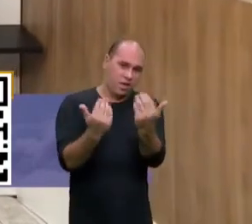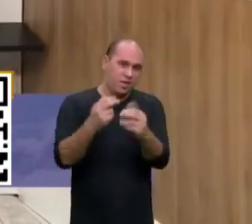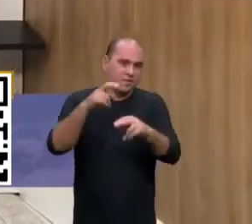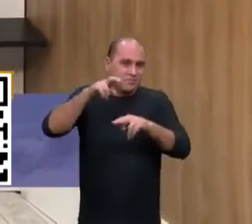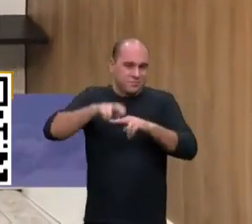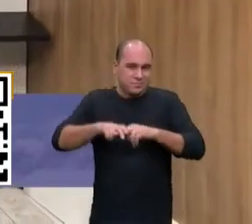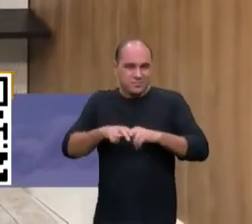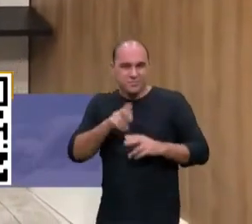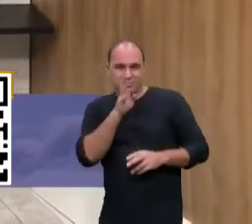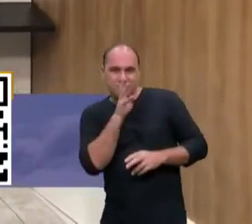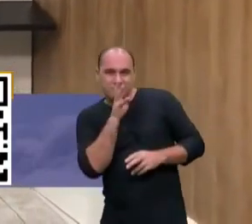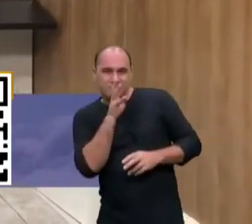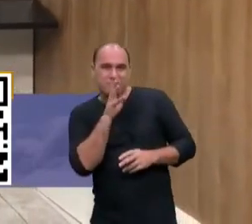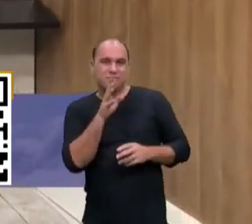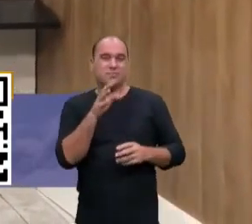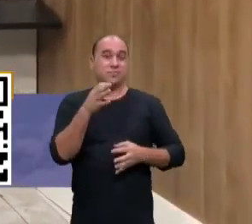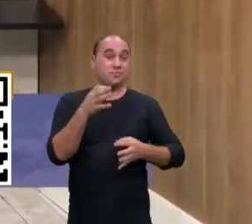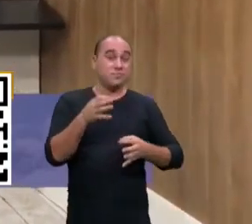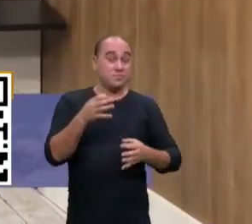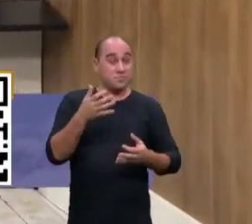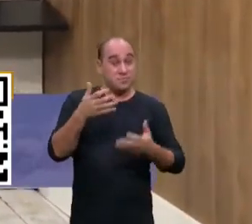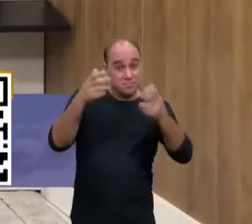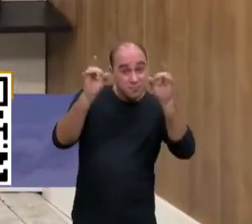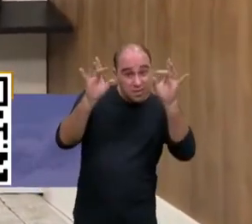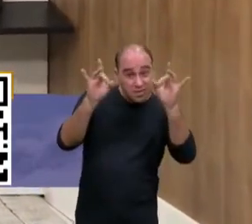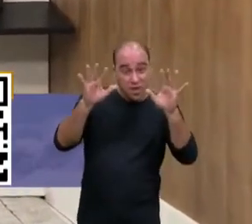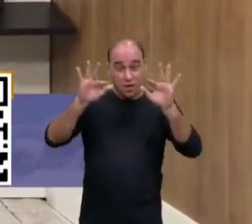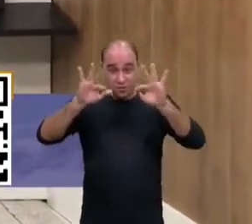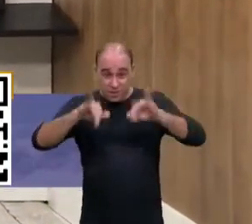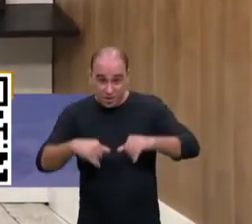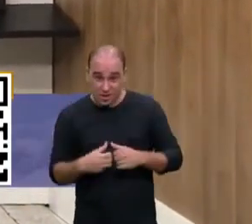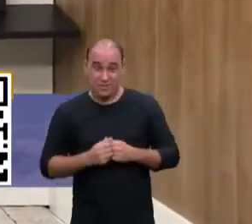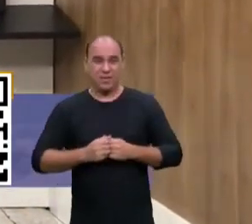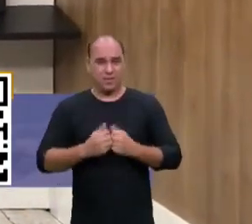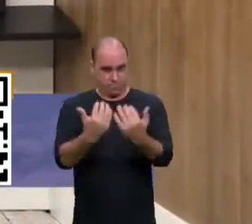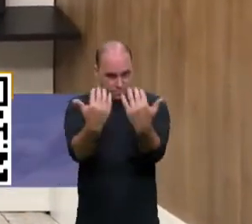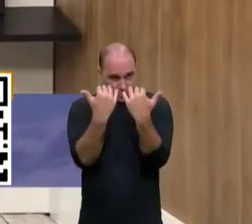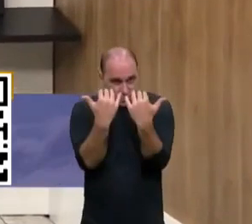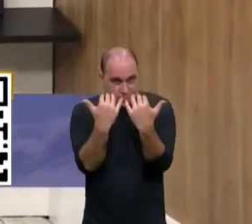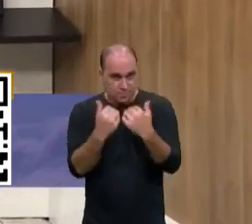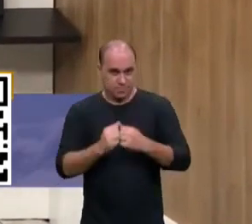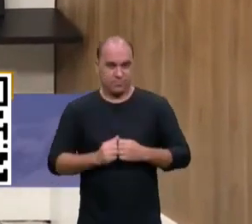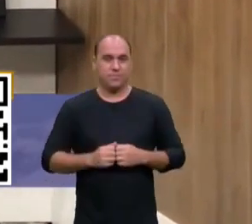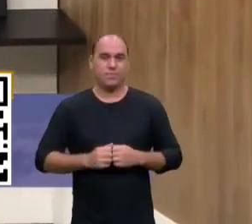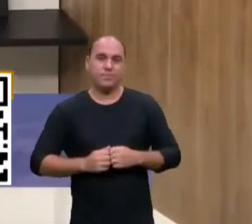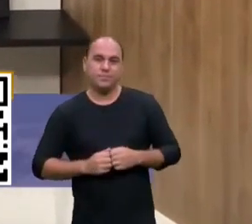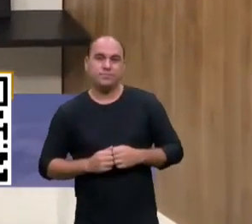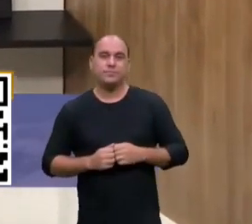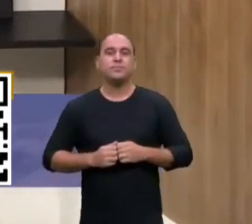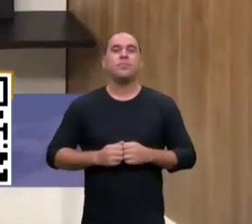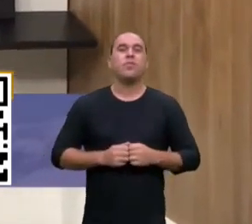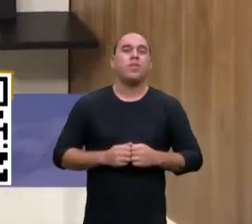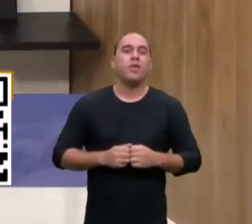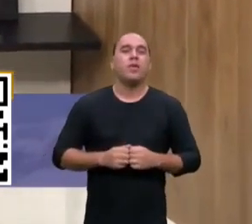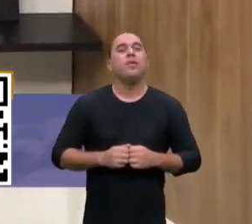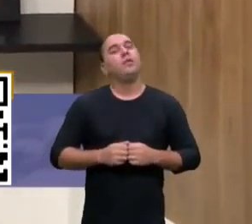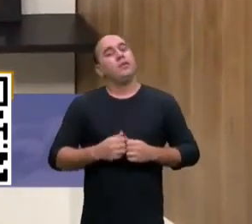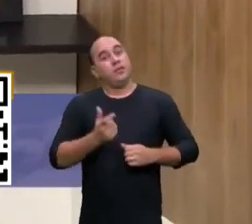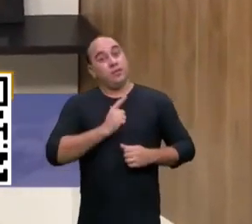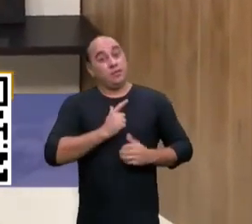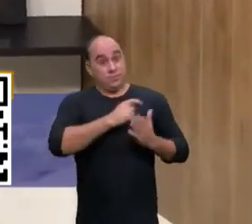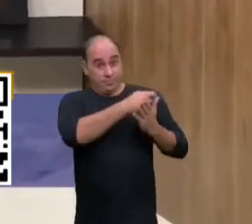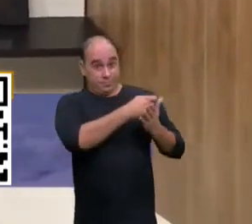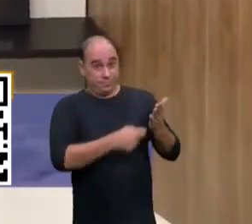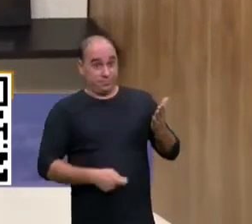esse momento especial para a gente finalizar a classe bíblica de hoje presta muita atenção e a um